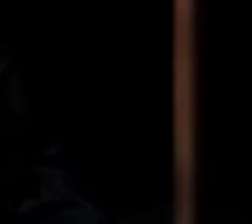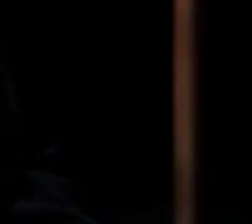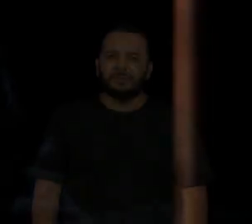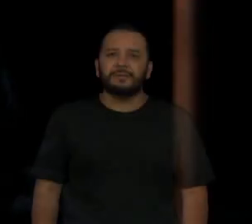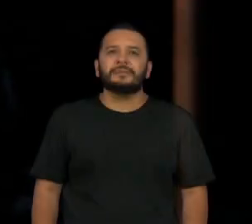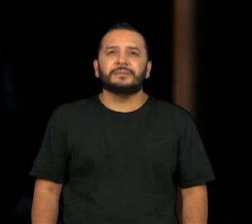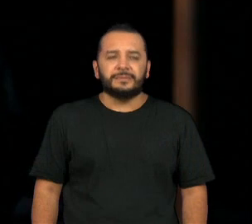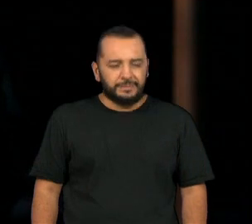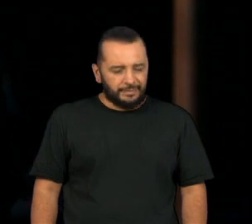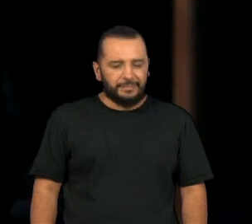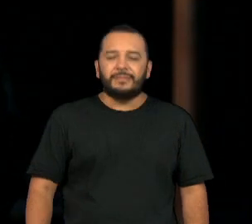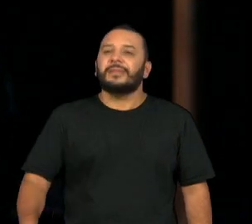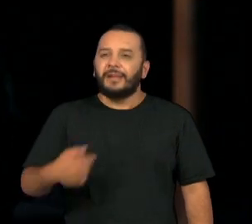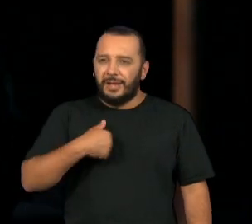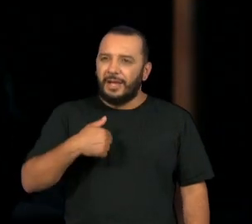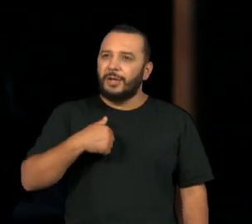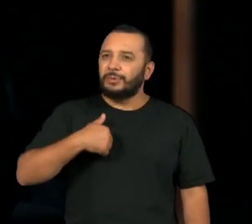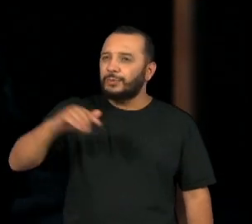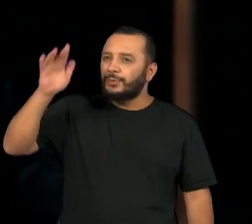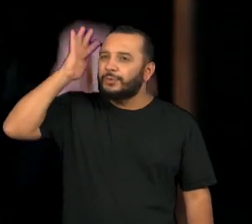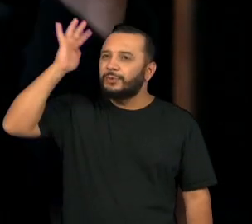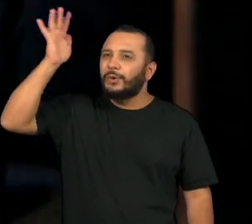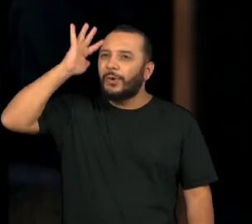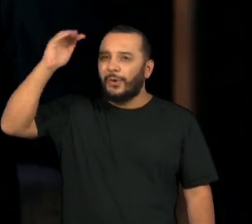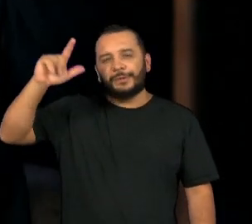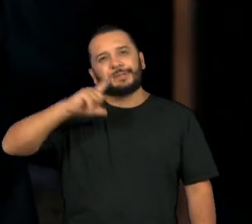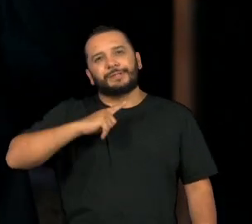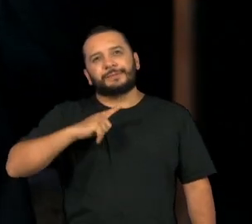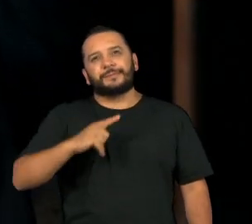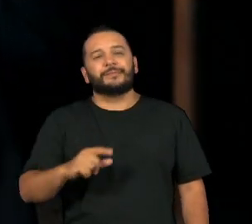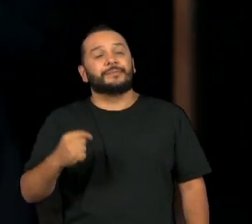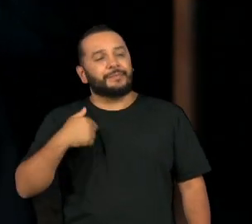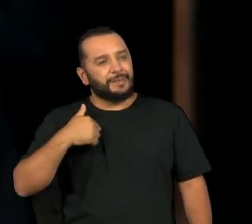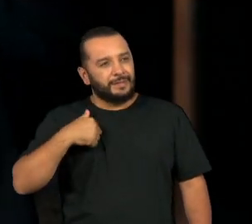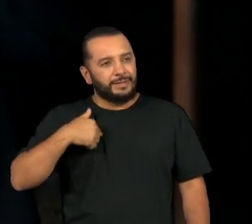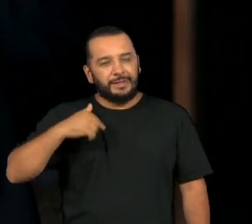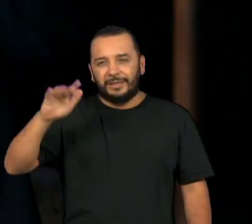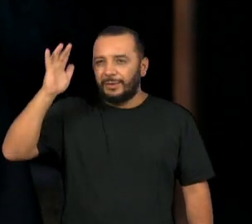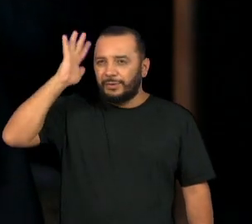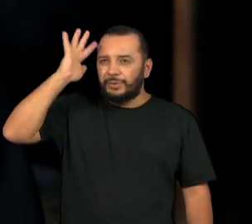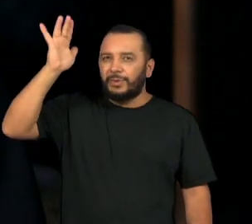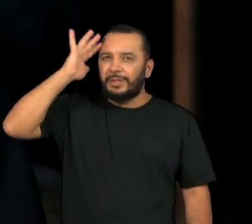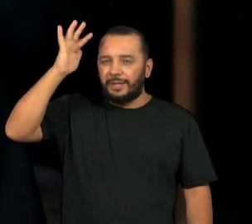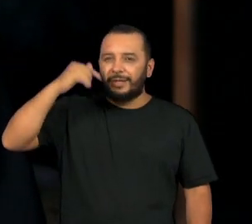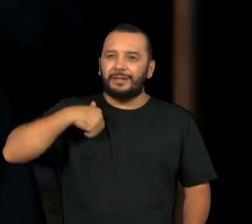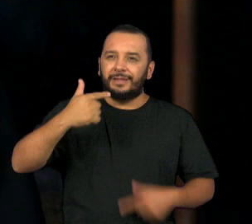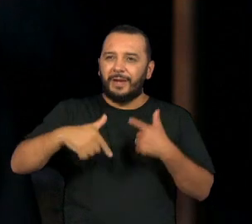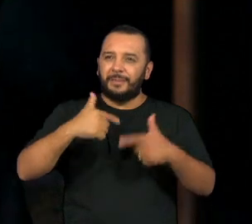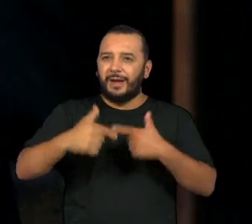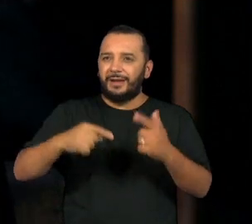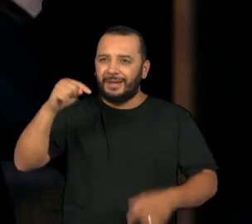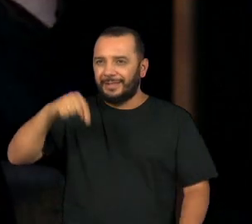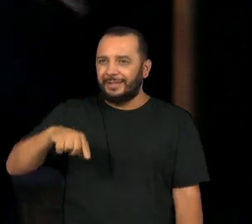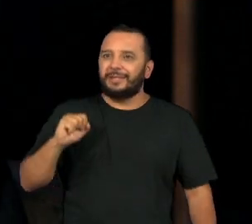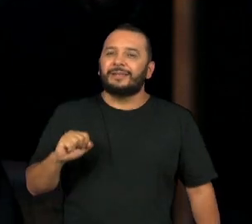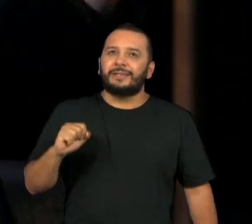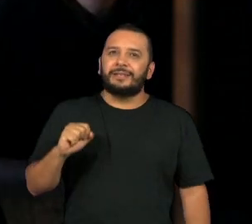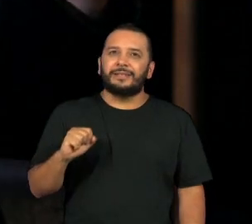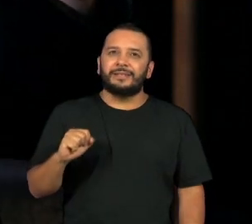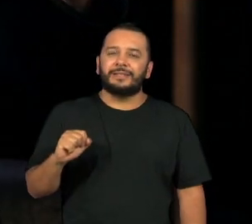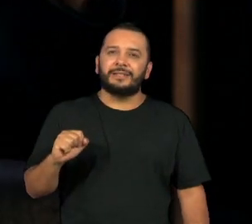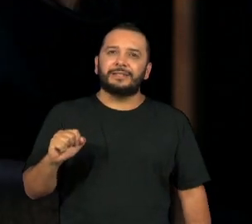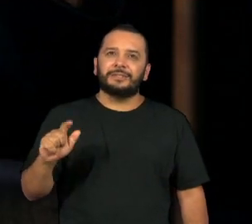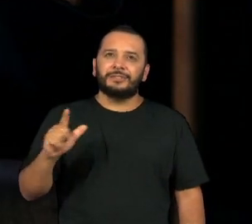Eu tive um sonho nesse show. Eu sonhei, nesse trabalho, que tinha